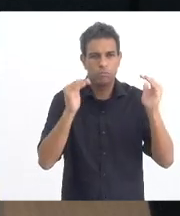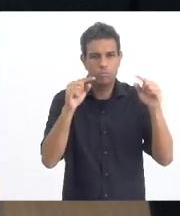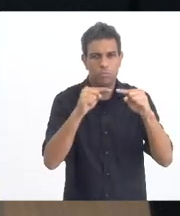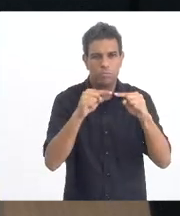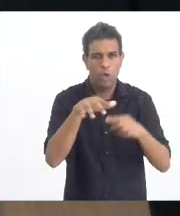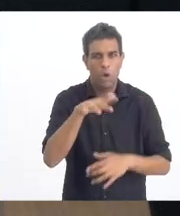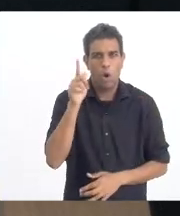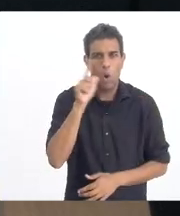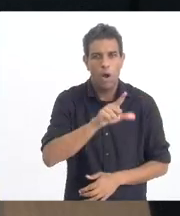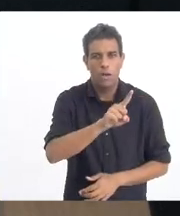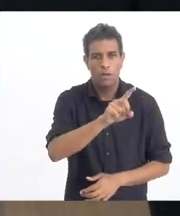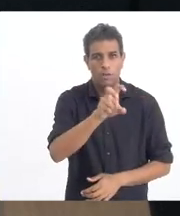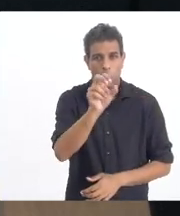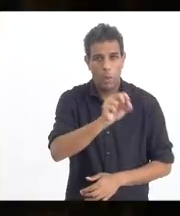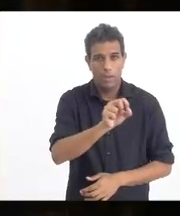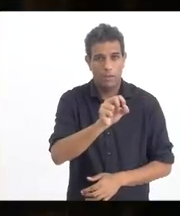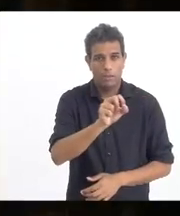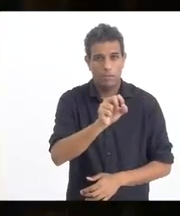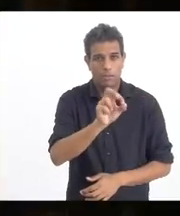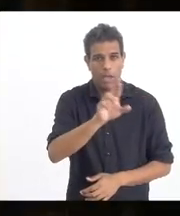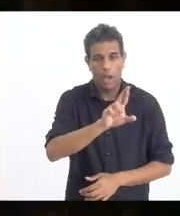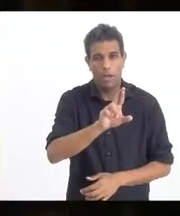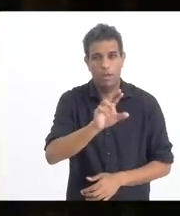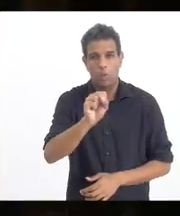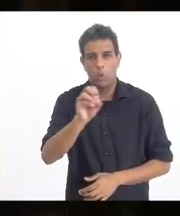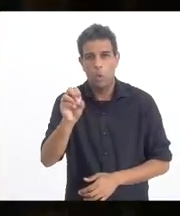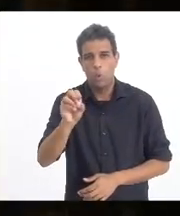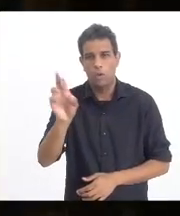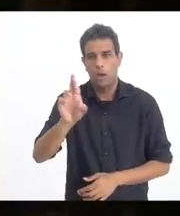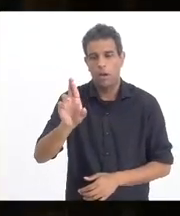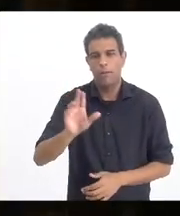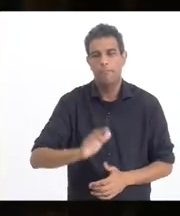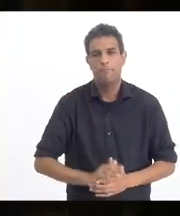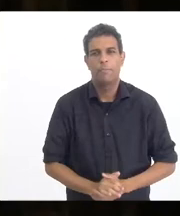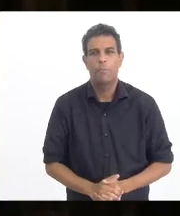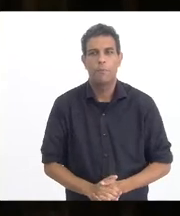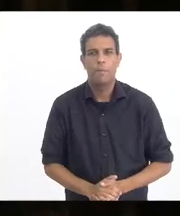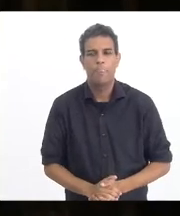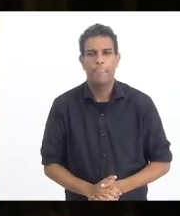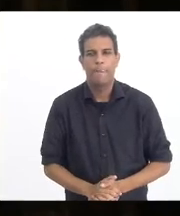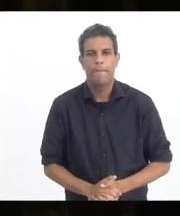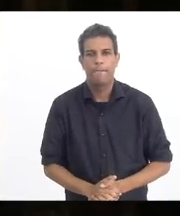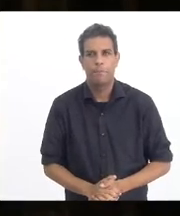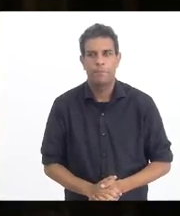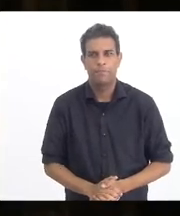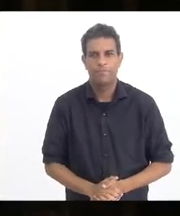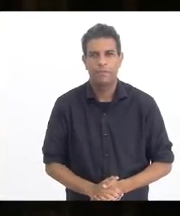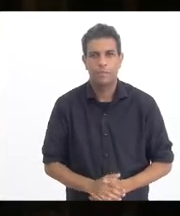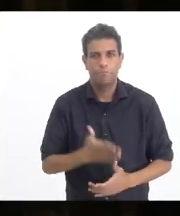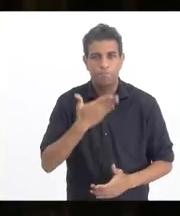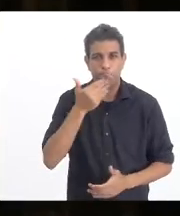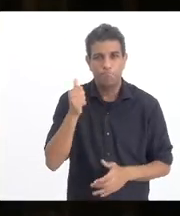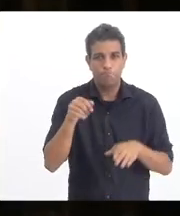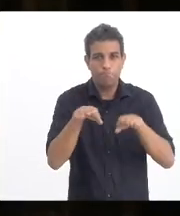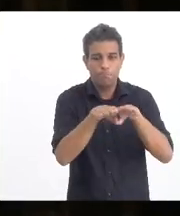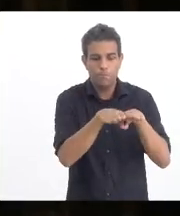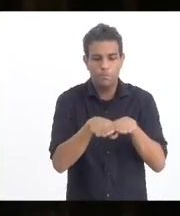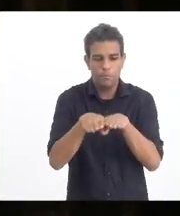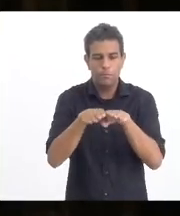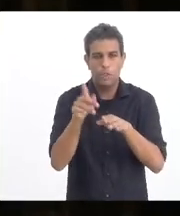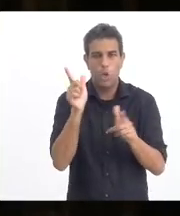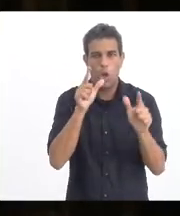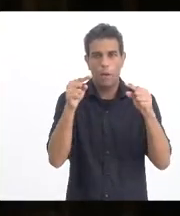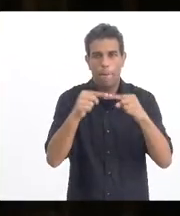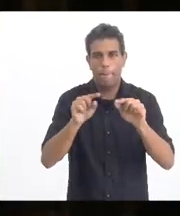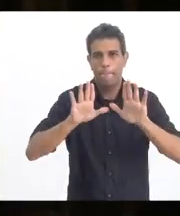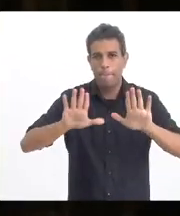mais ganham. 150 de grete e 80% de GRAM. Mas melhora para todos.